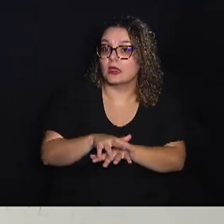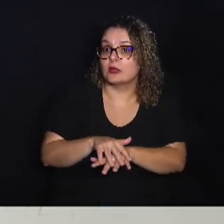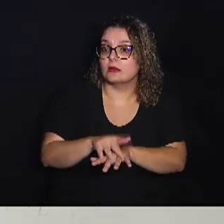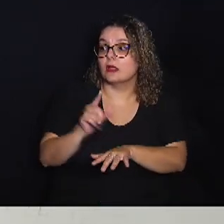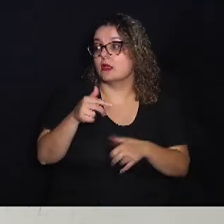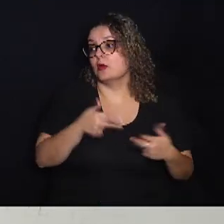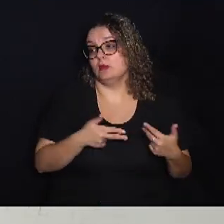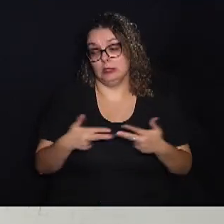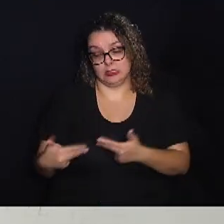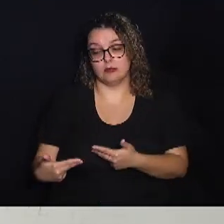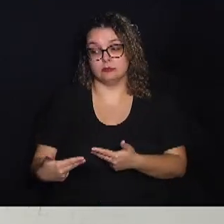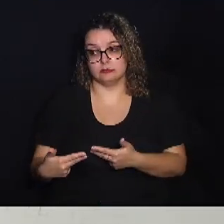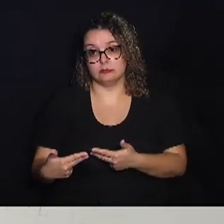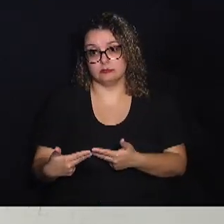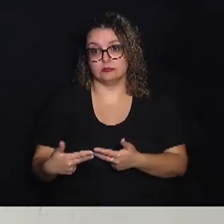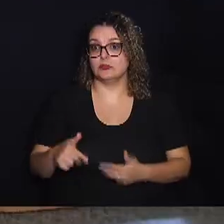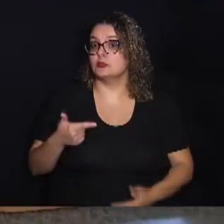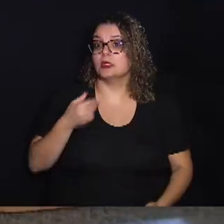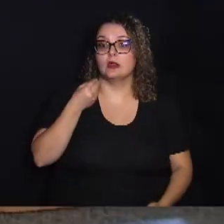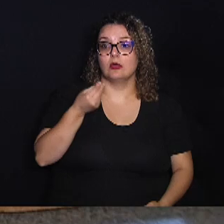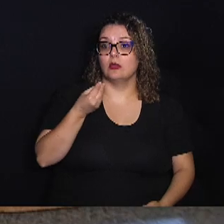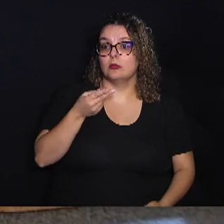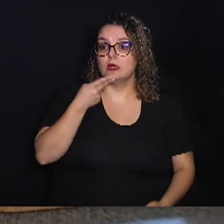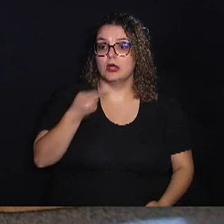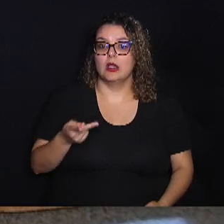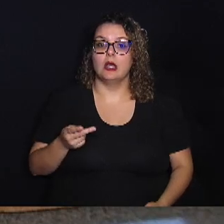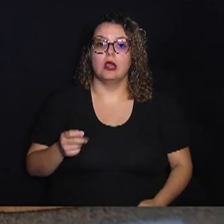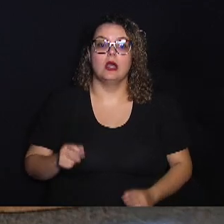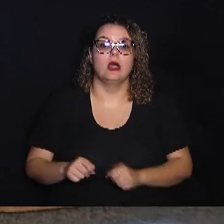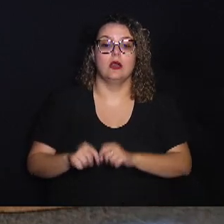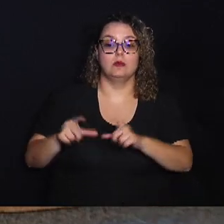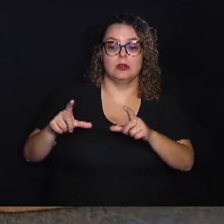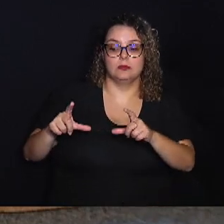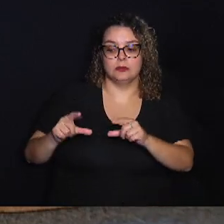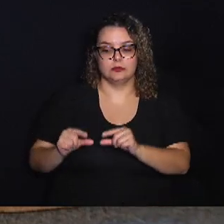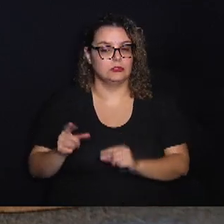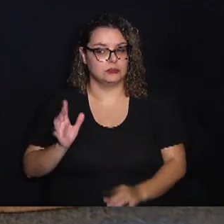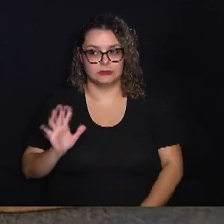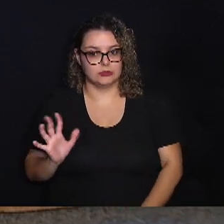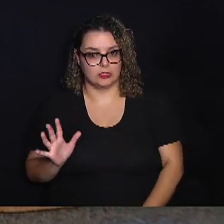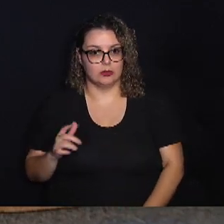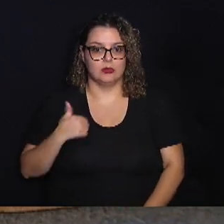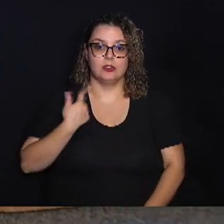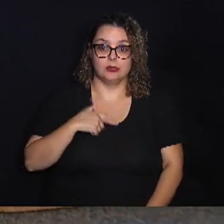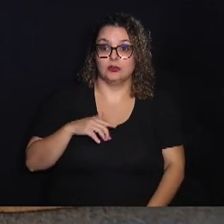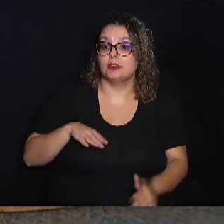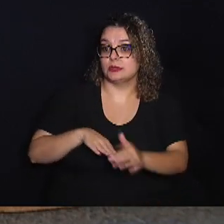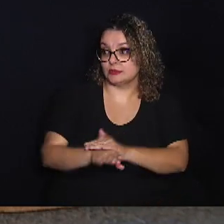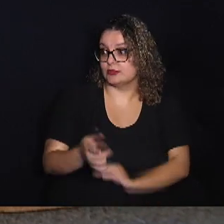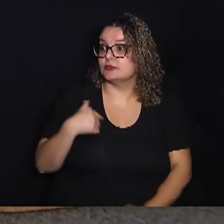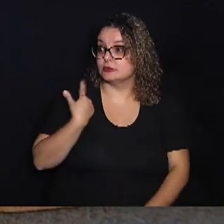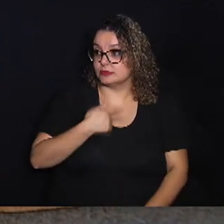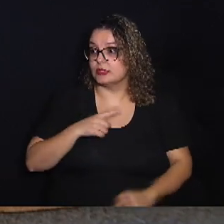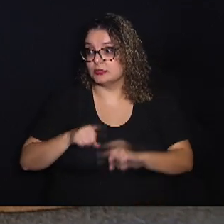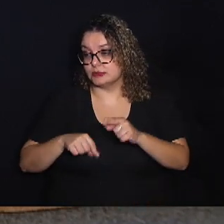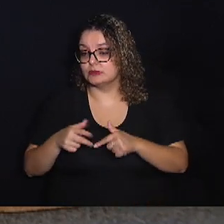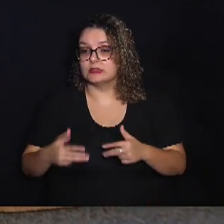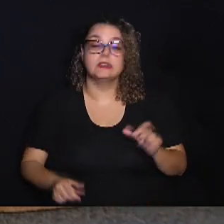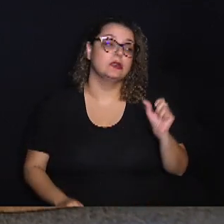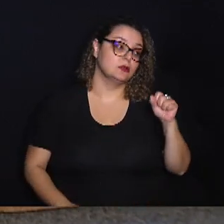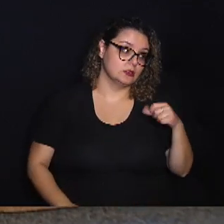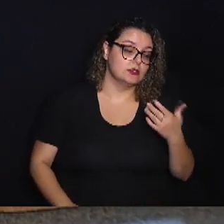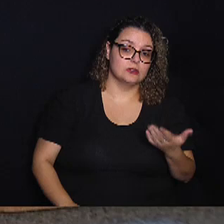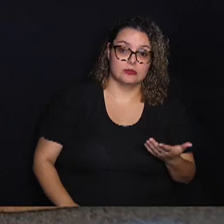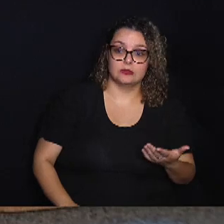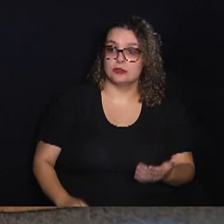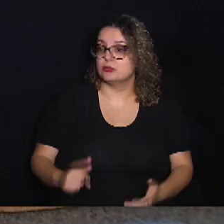padrão, né? Então não tem como você falar assim, aumenta a letra, diminui a letra, o que a gente está acostumado muito com o nosso material. Sim. Né? E nós